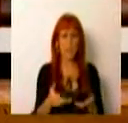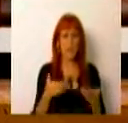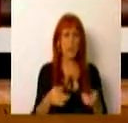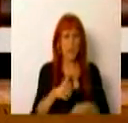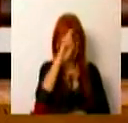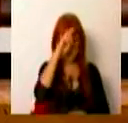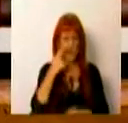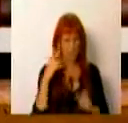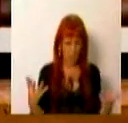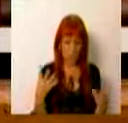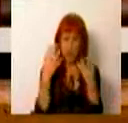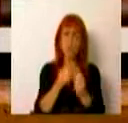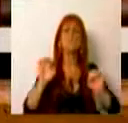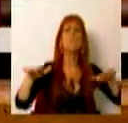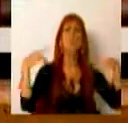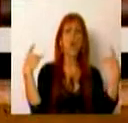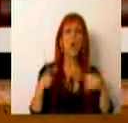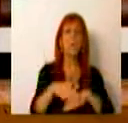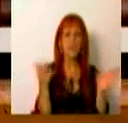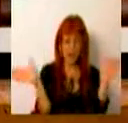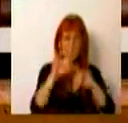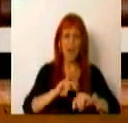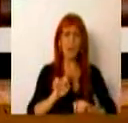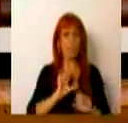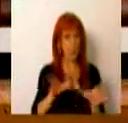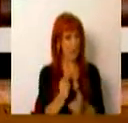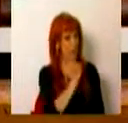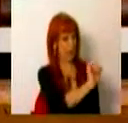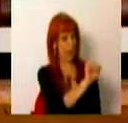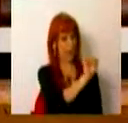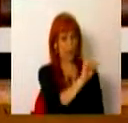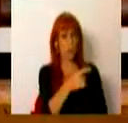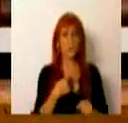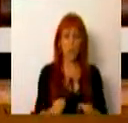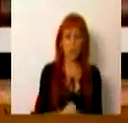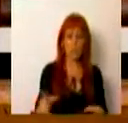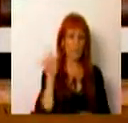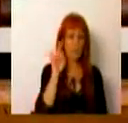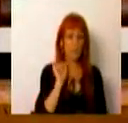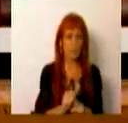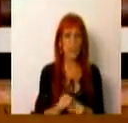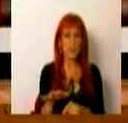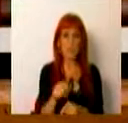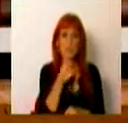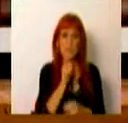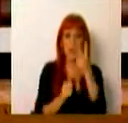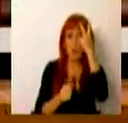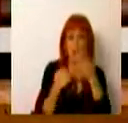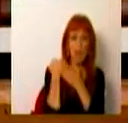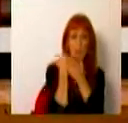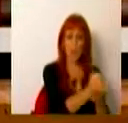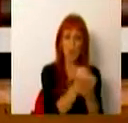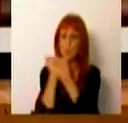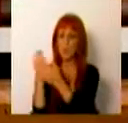juntado os esforços para em conjunto ser possível fazer mais pela nossa comunidade. Igualmente relevante foram as duas medidas de apoio